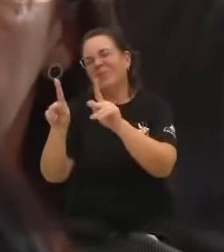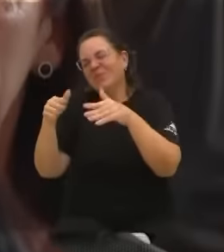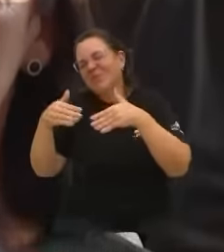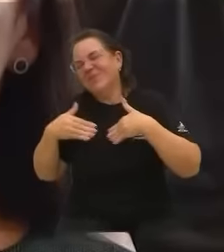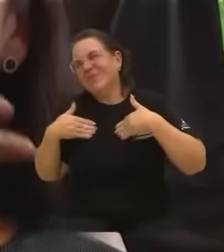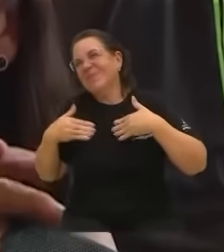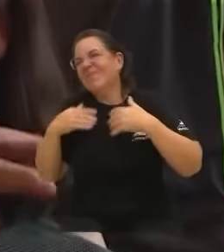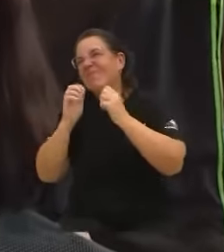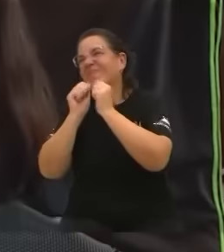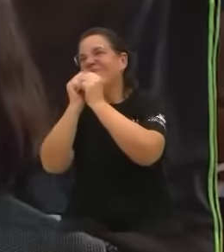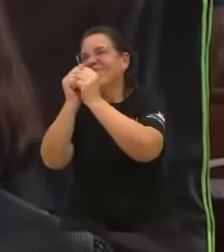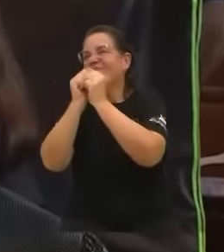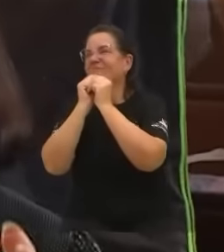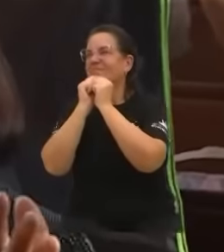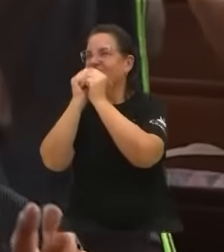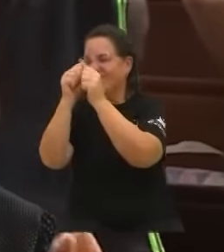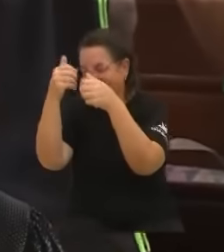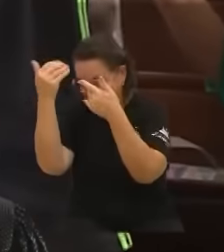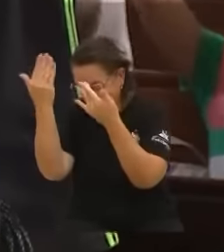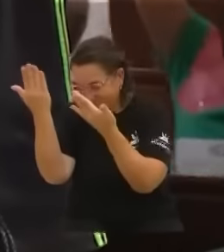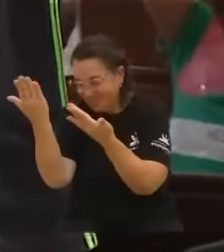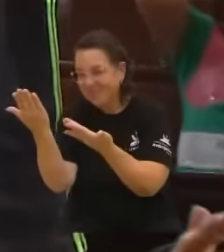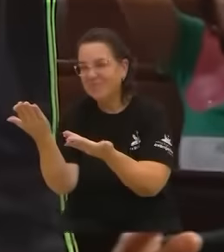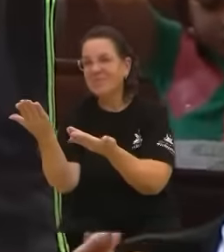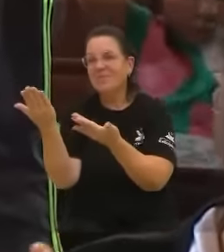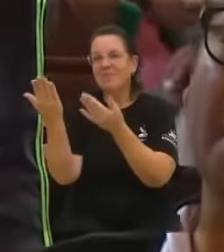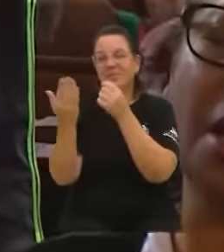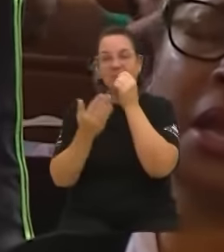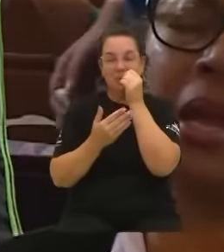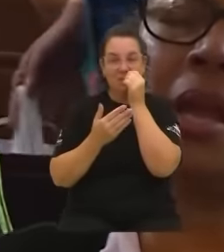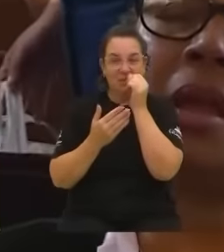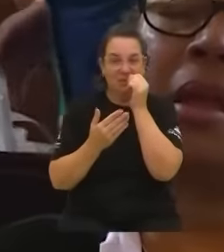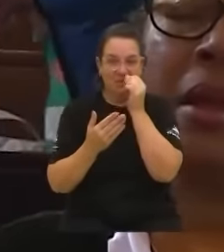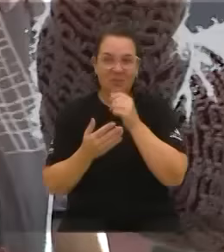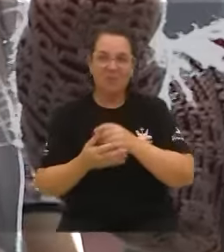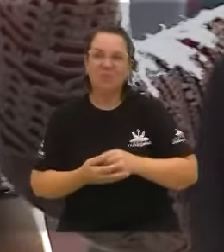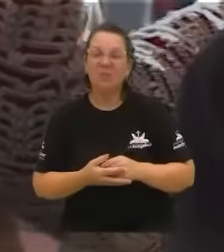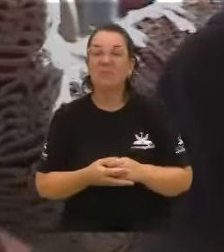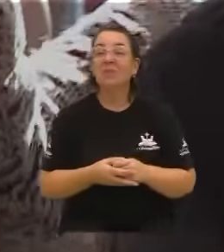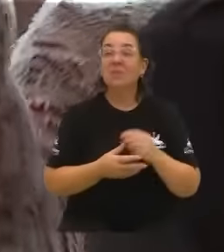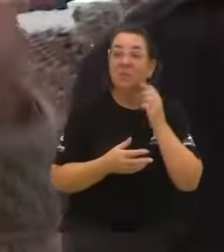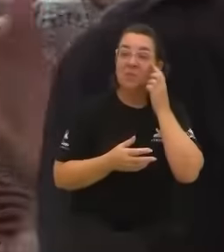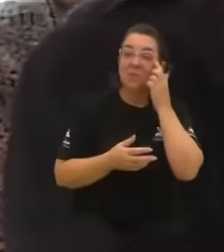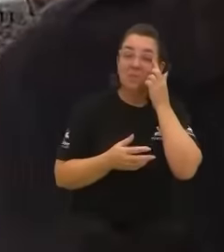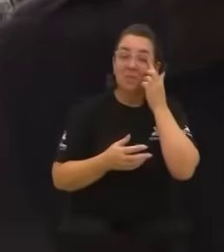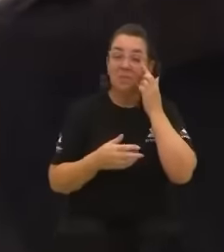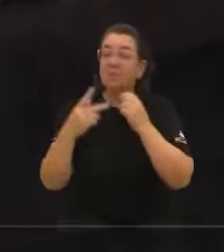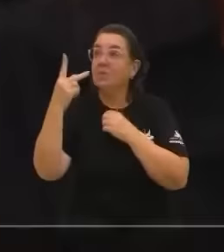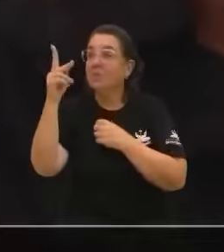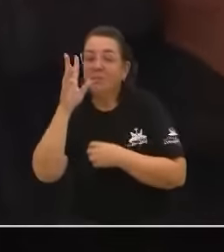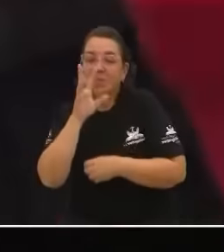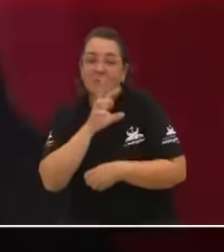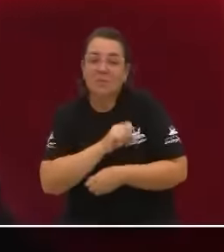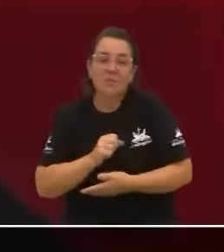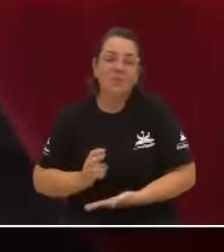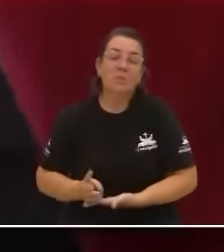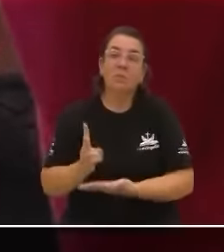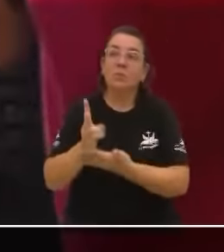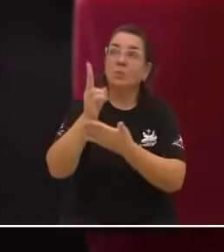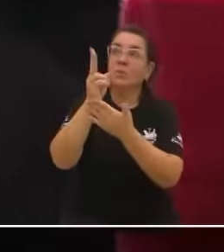a paz e a alegria bem perto de ti. Cantem todos. Te